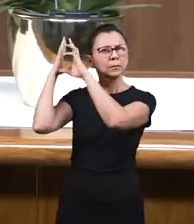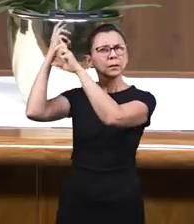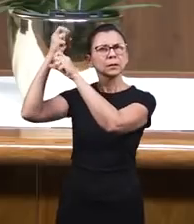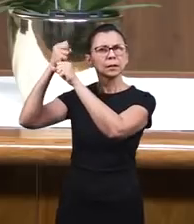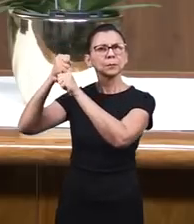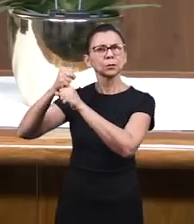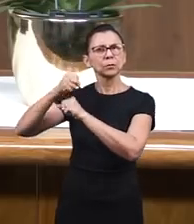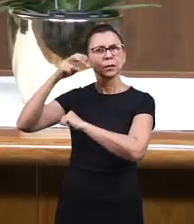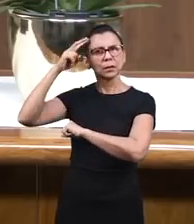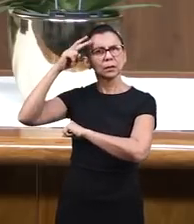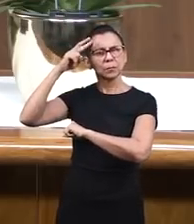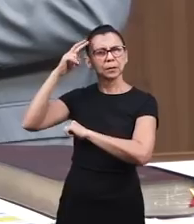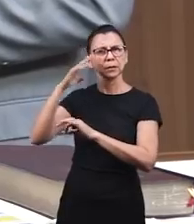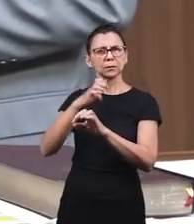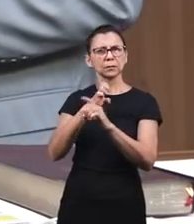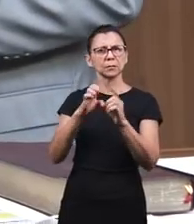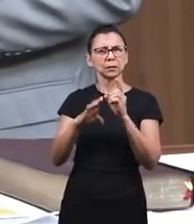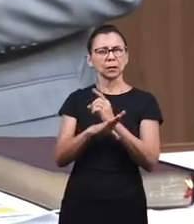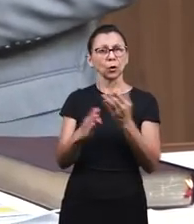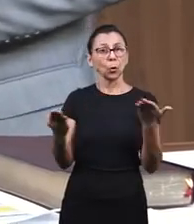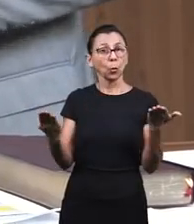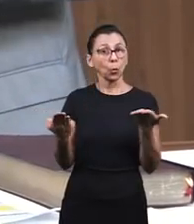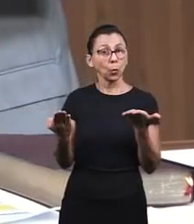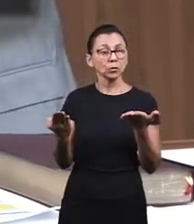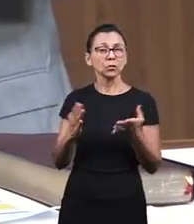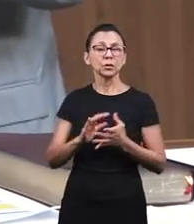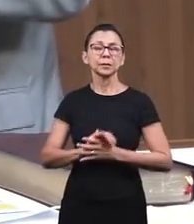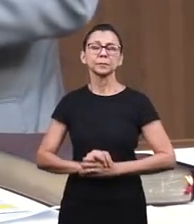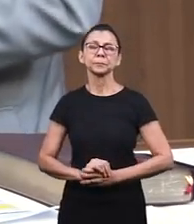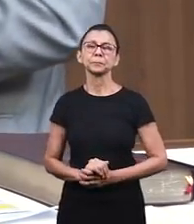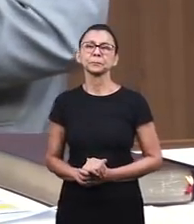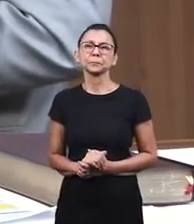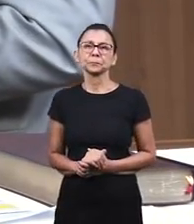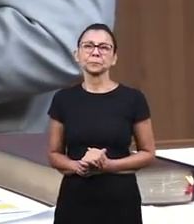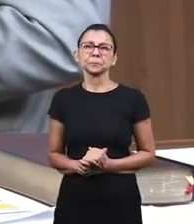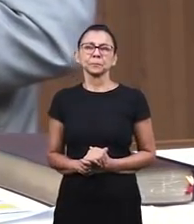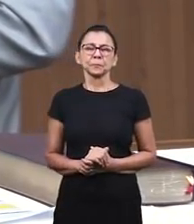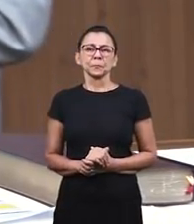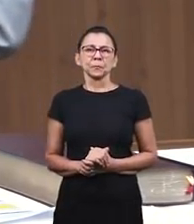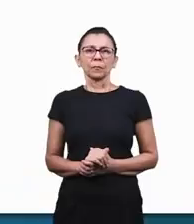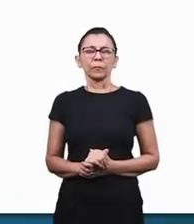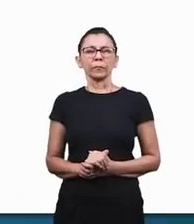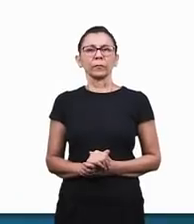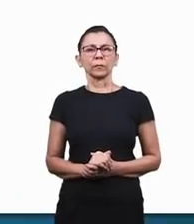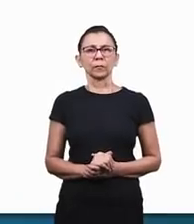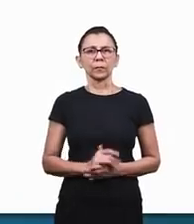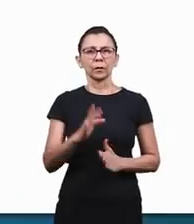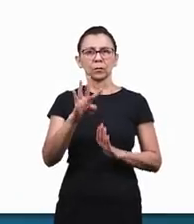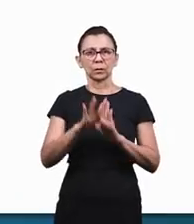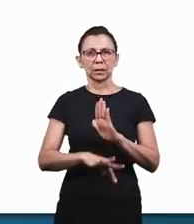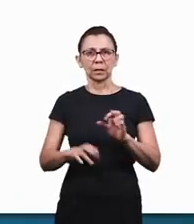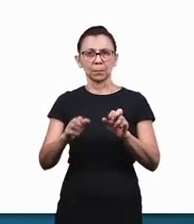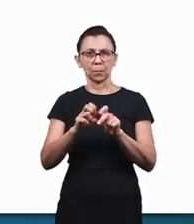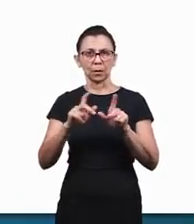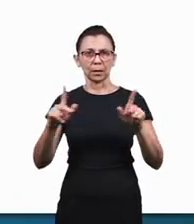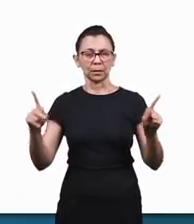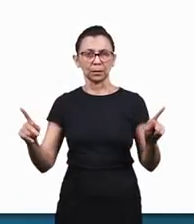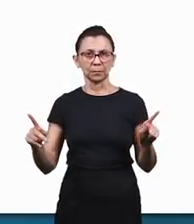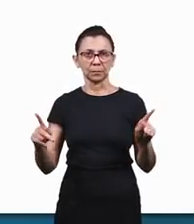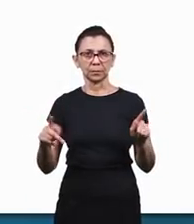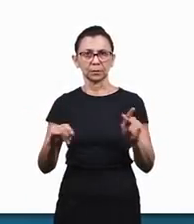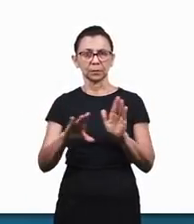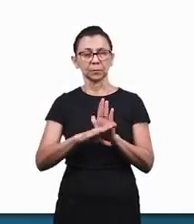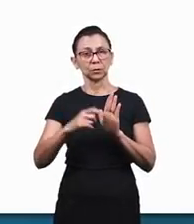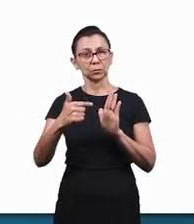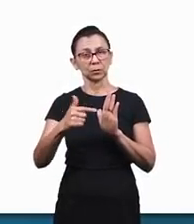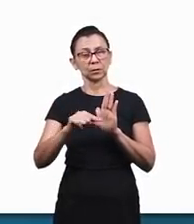na Escola Bíblica Dominical dessa manhã. A primeira pergunta é a seguinte: destaque no texto de Apocalipse, capítulo 12,